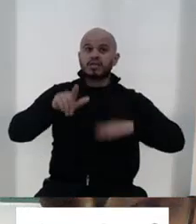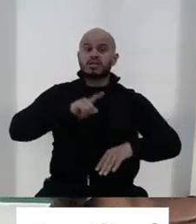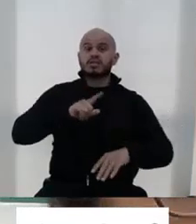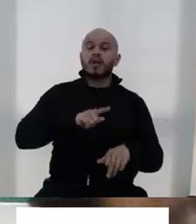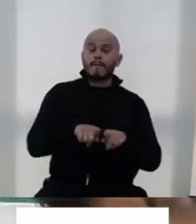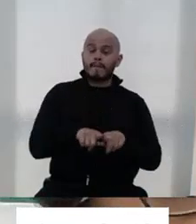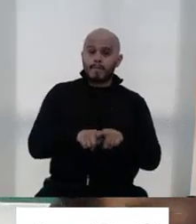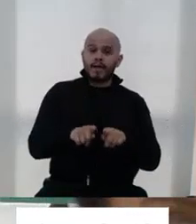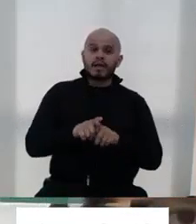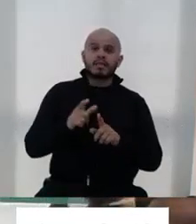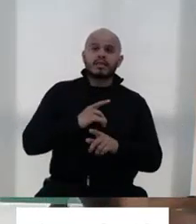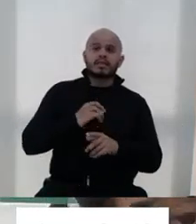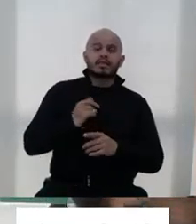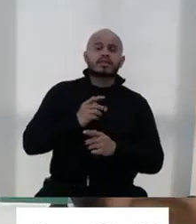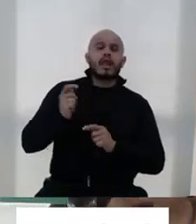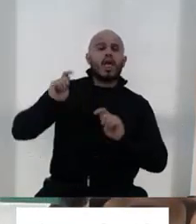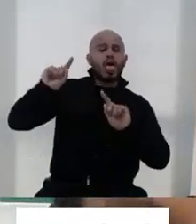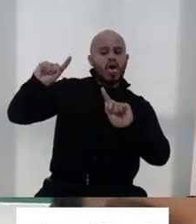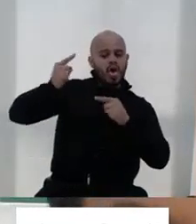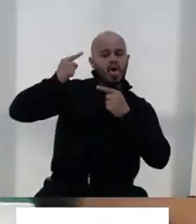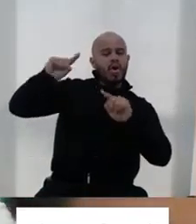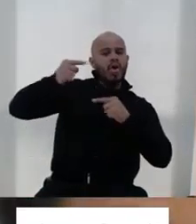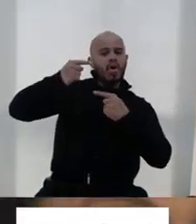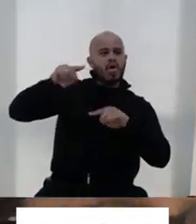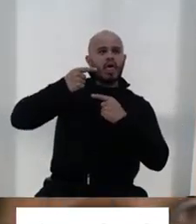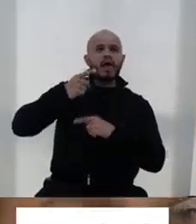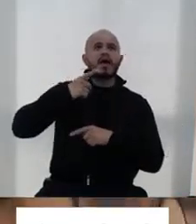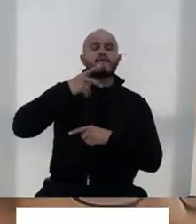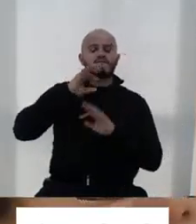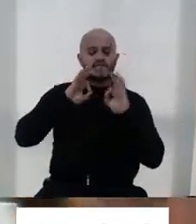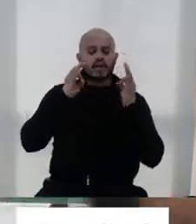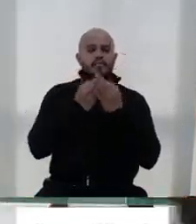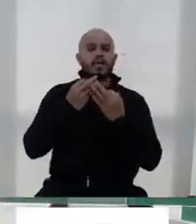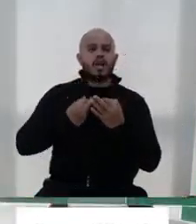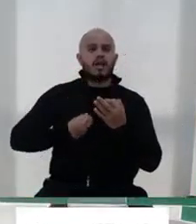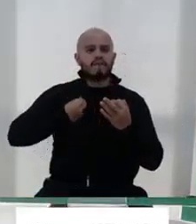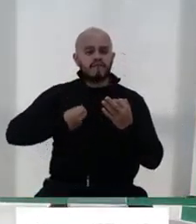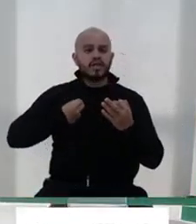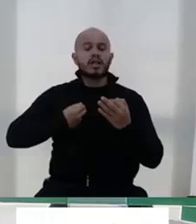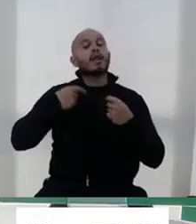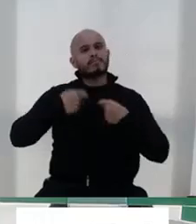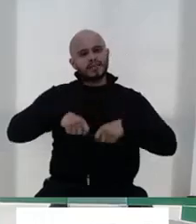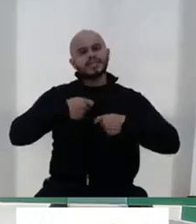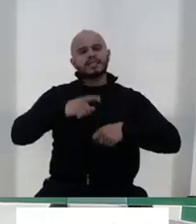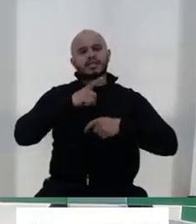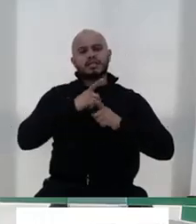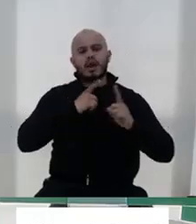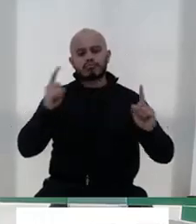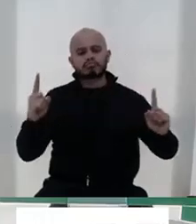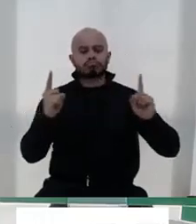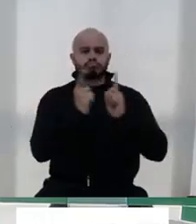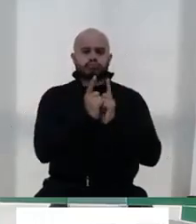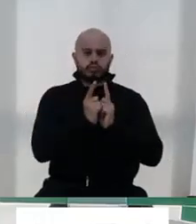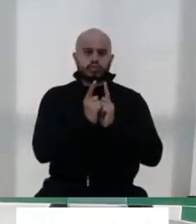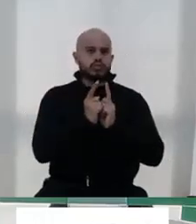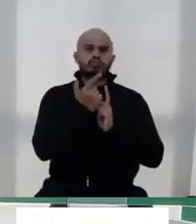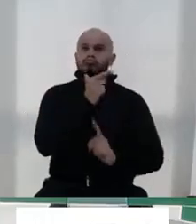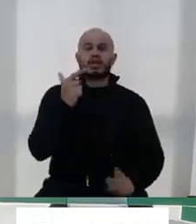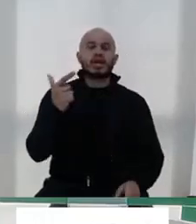sua família, porque muitos dos casos de moradia envolvem risco, ela precisa ter acesso ao defensor. Então, não existe isso do